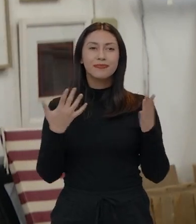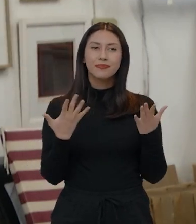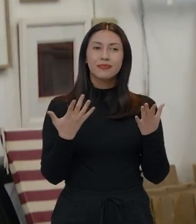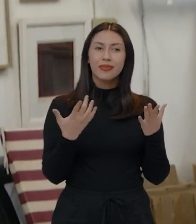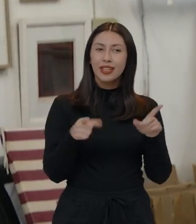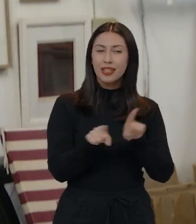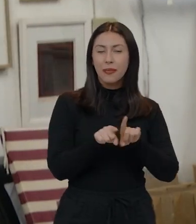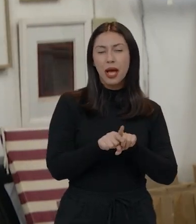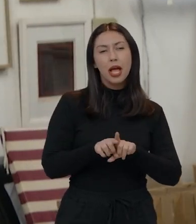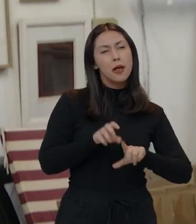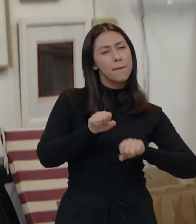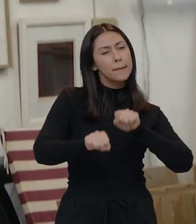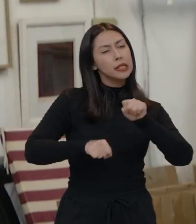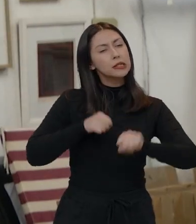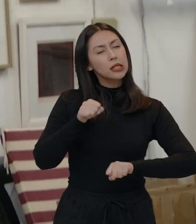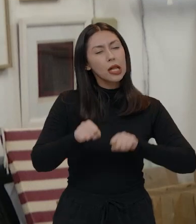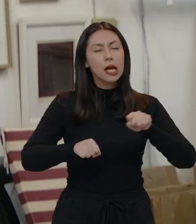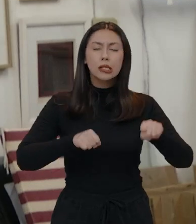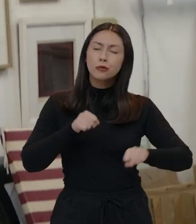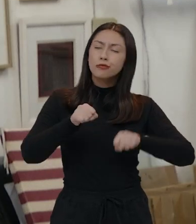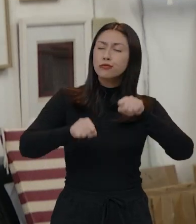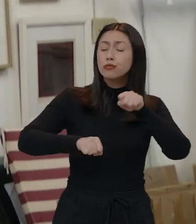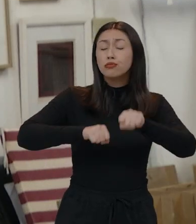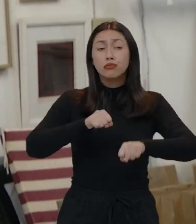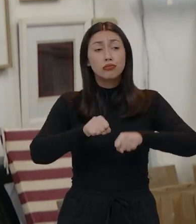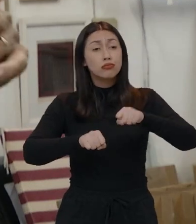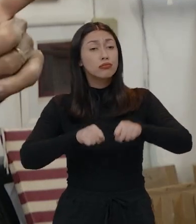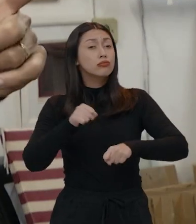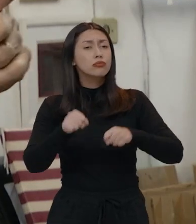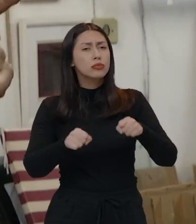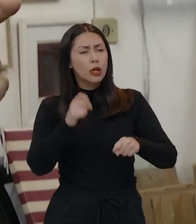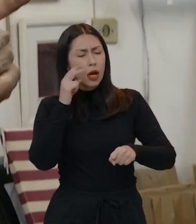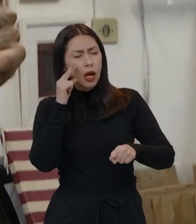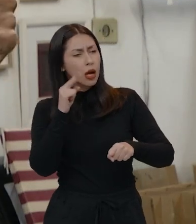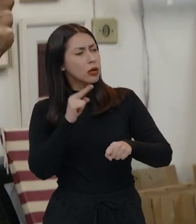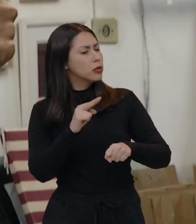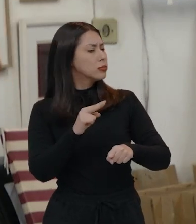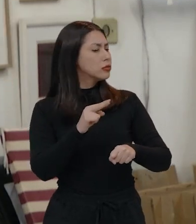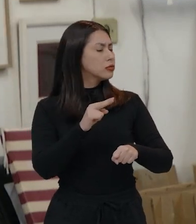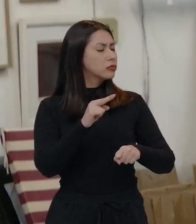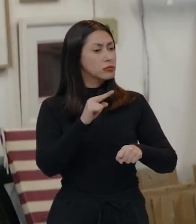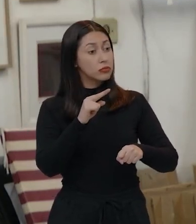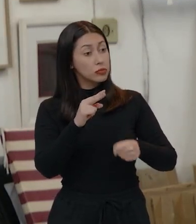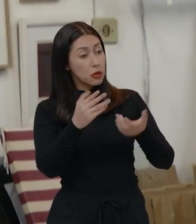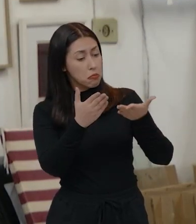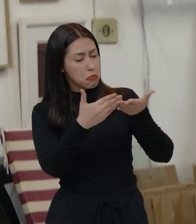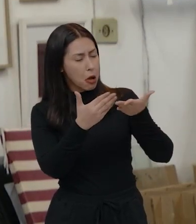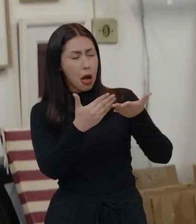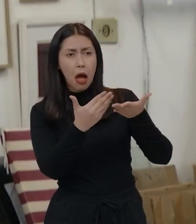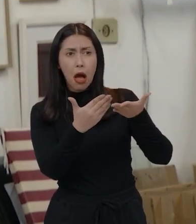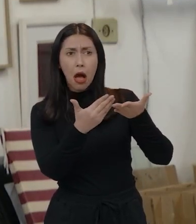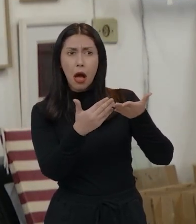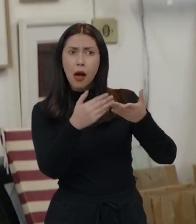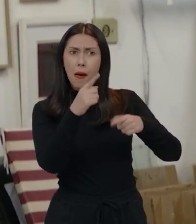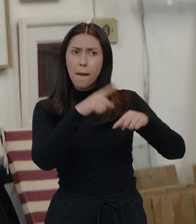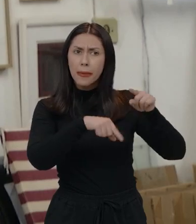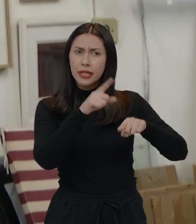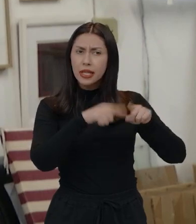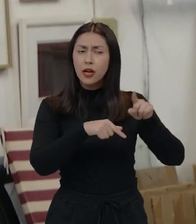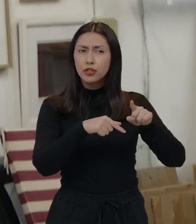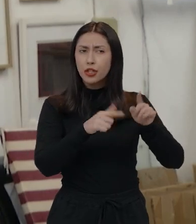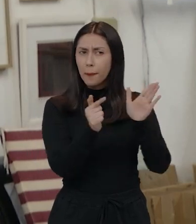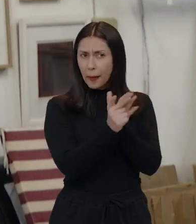minha bicicleta para dar uma volta no bairro e vi um catálogo de amostra de papel de